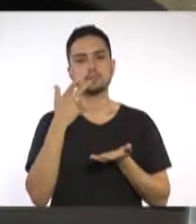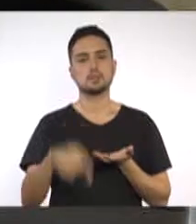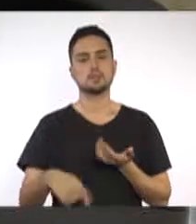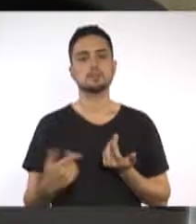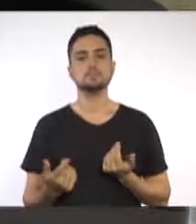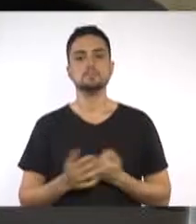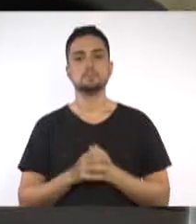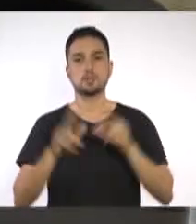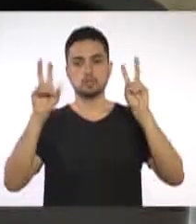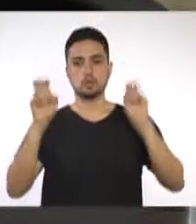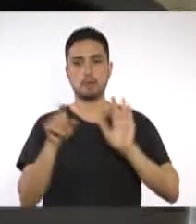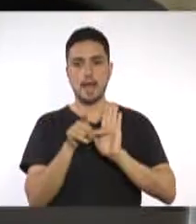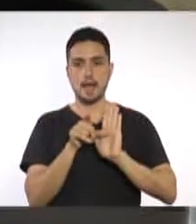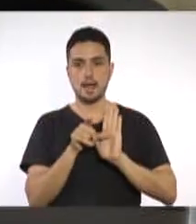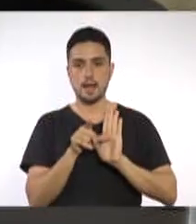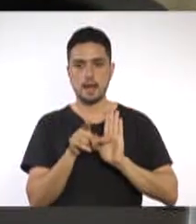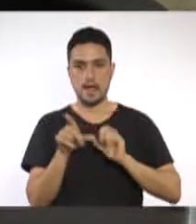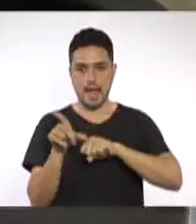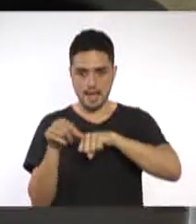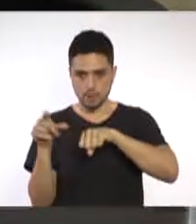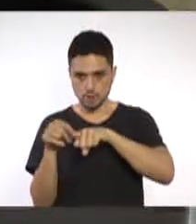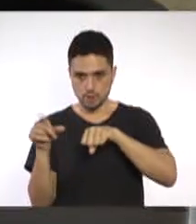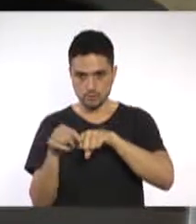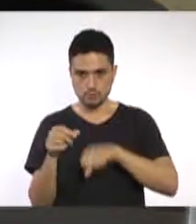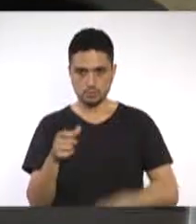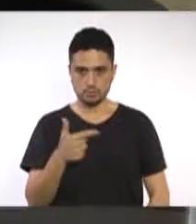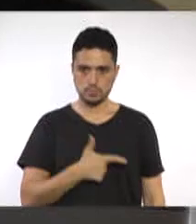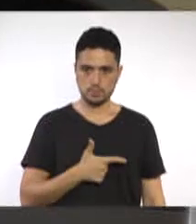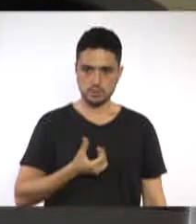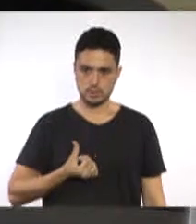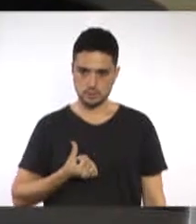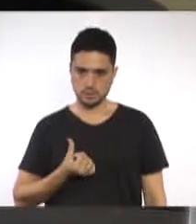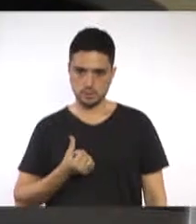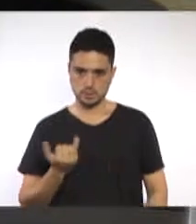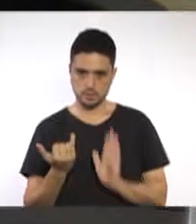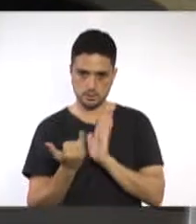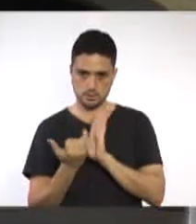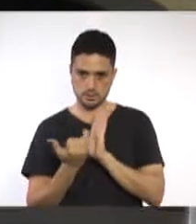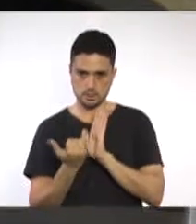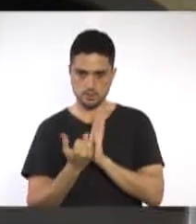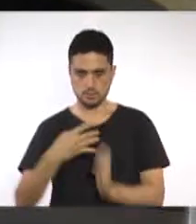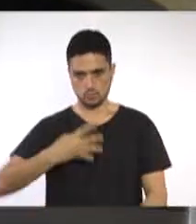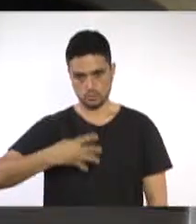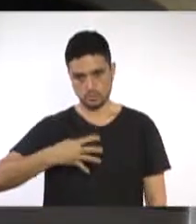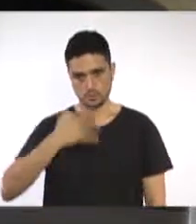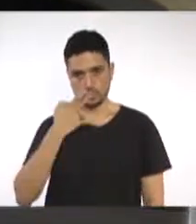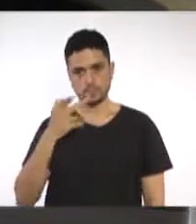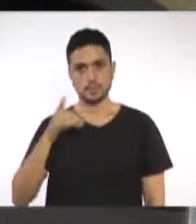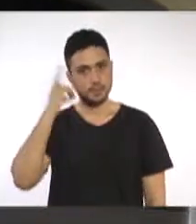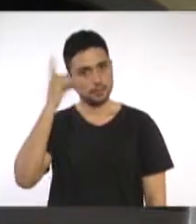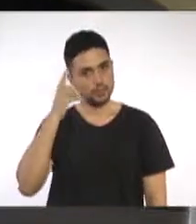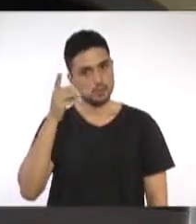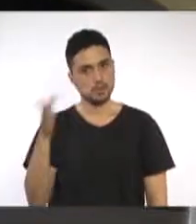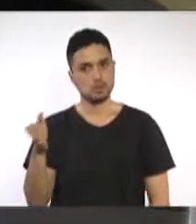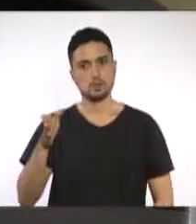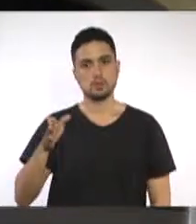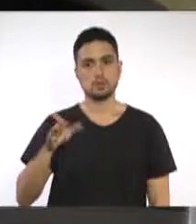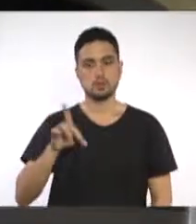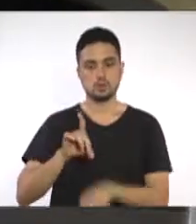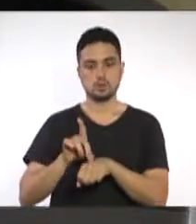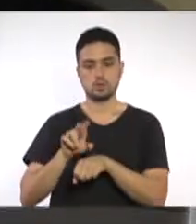ao artigo 26, inciso 4º, que fala, como bem disse aqui o deputado doutor